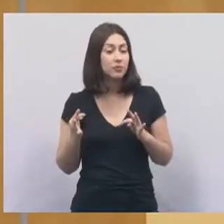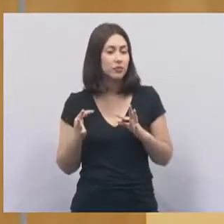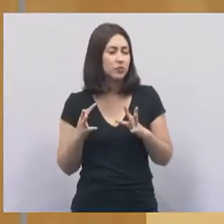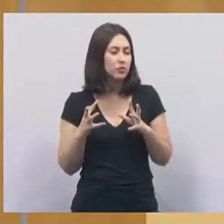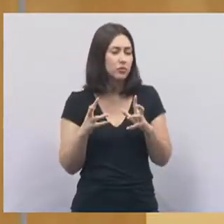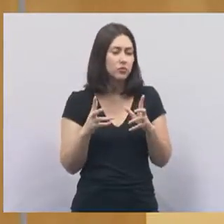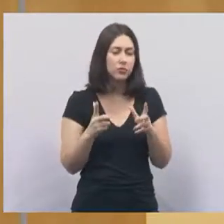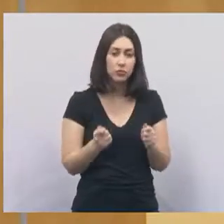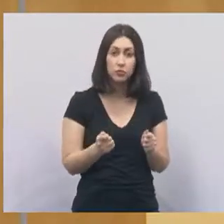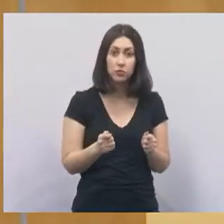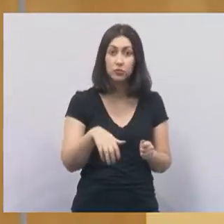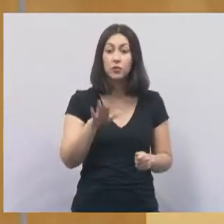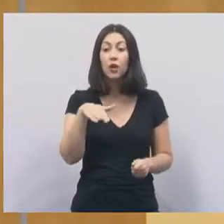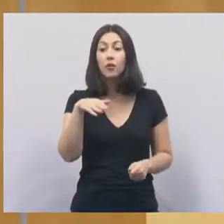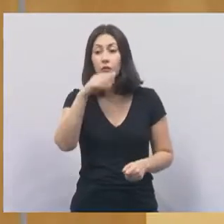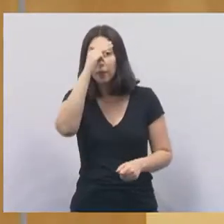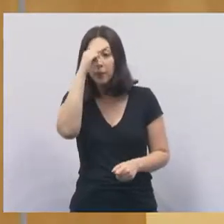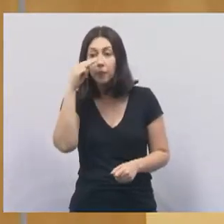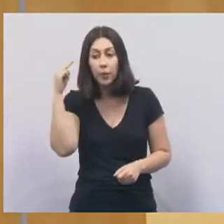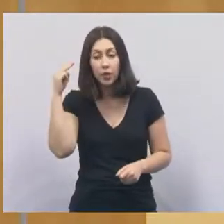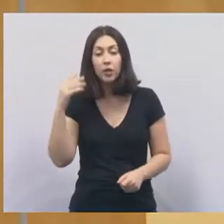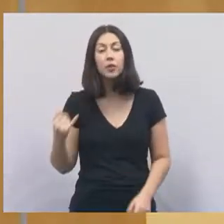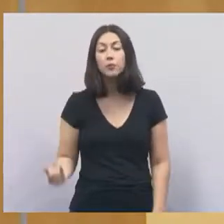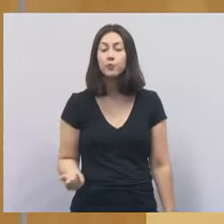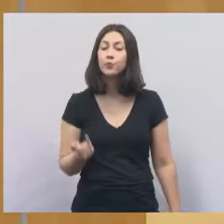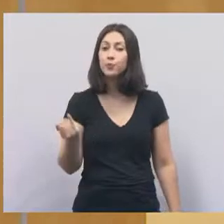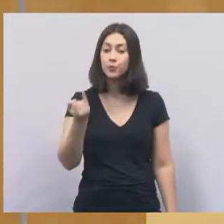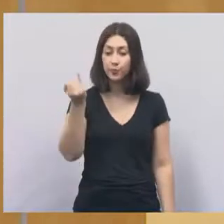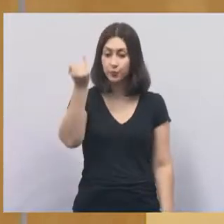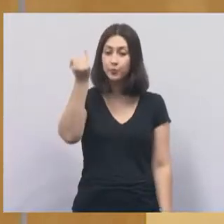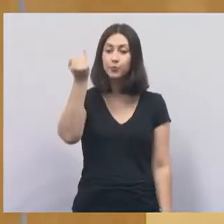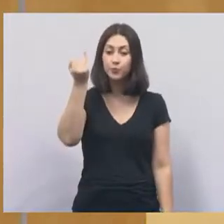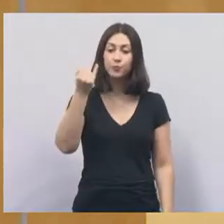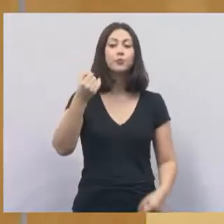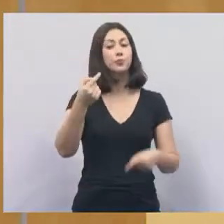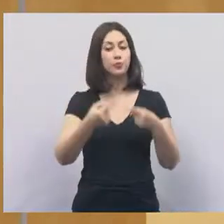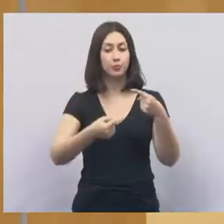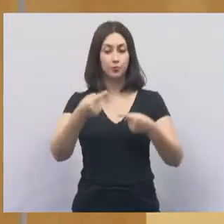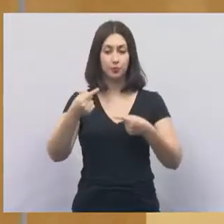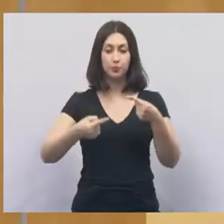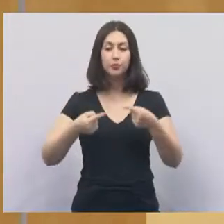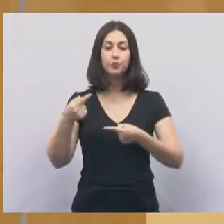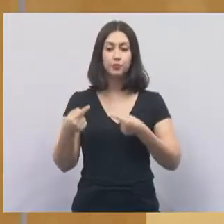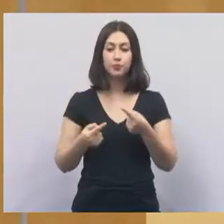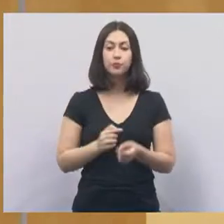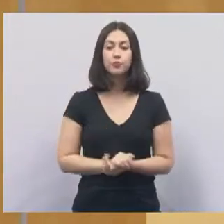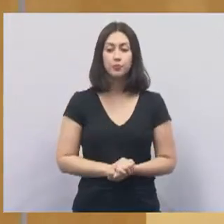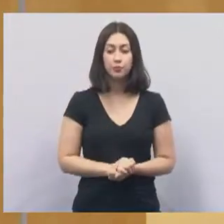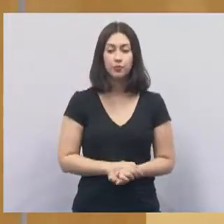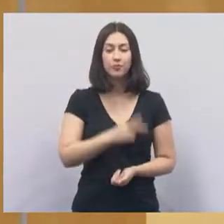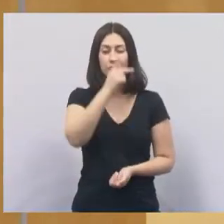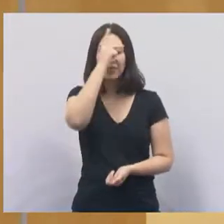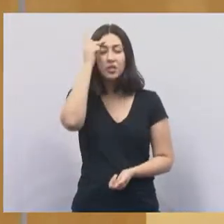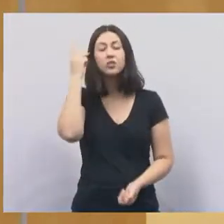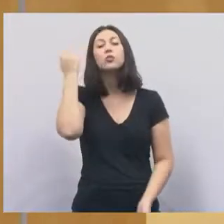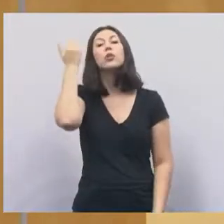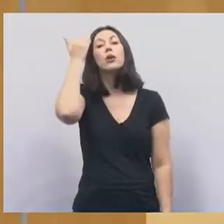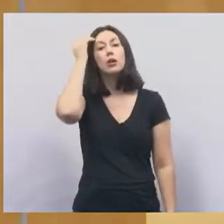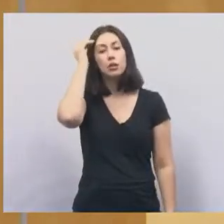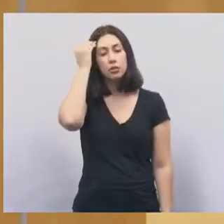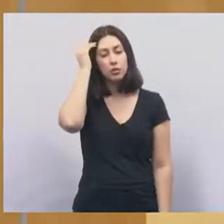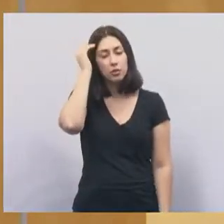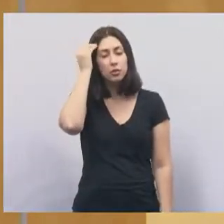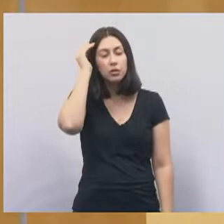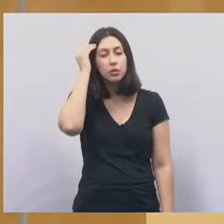isso viu Maria Amélia é super importante discutir nessa semana para as pessoas entenderem